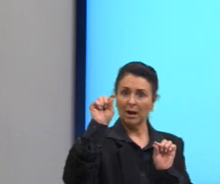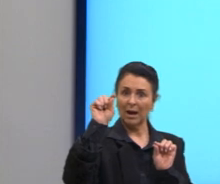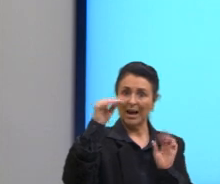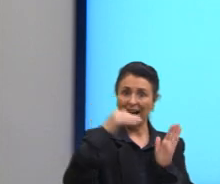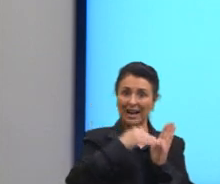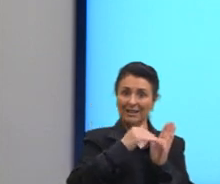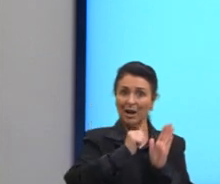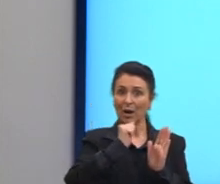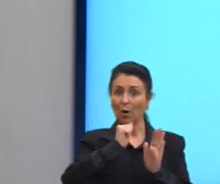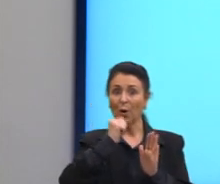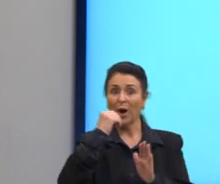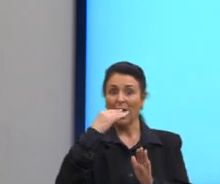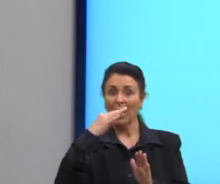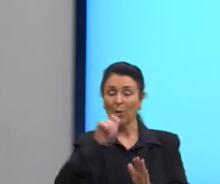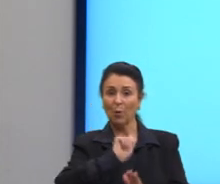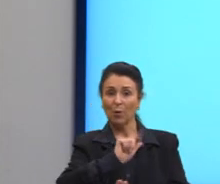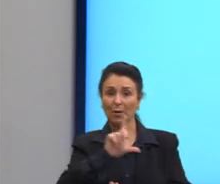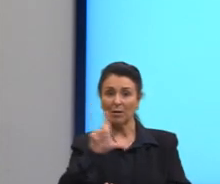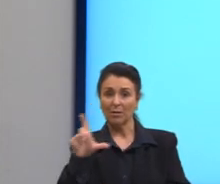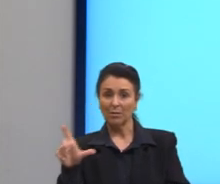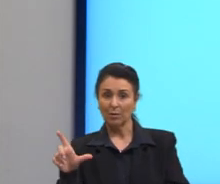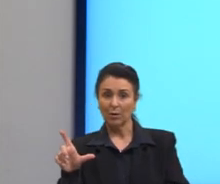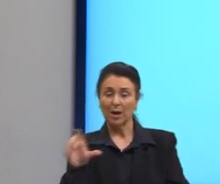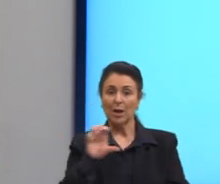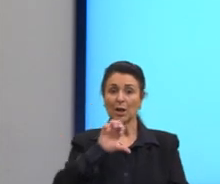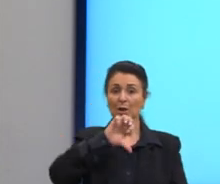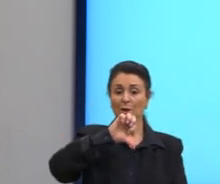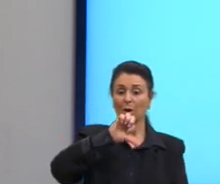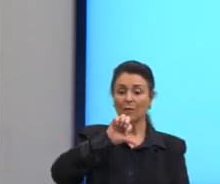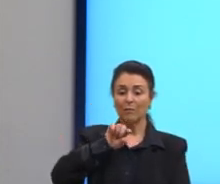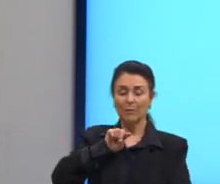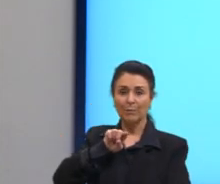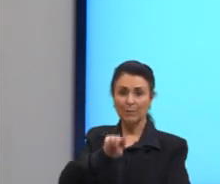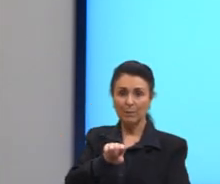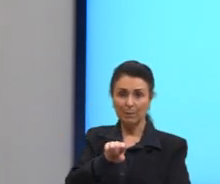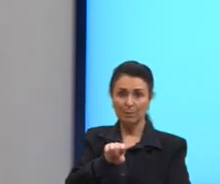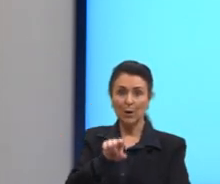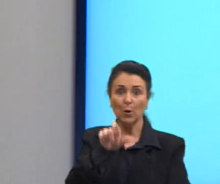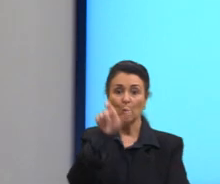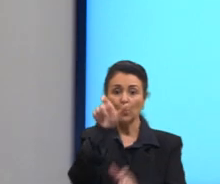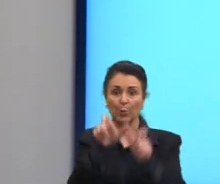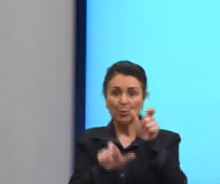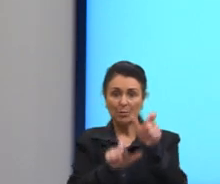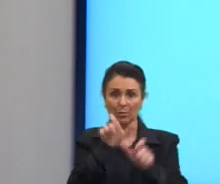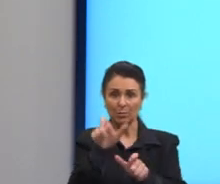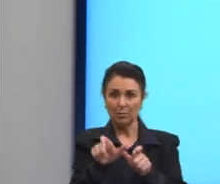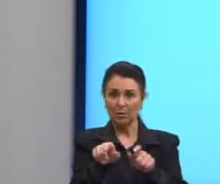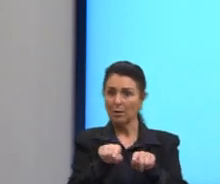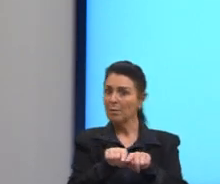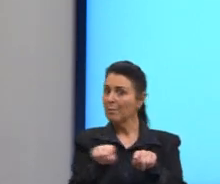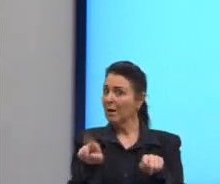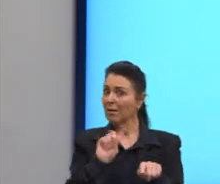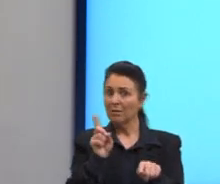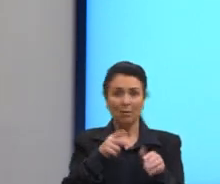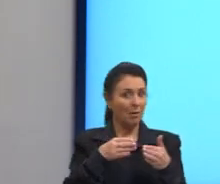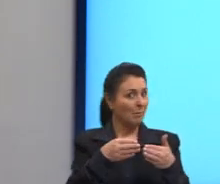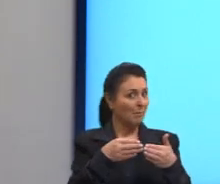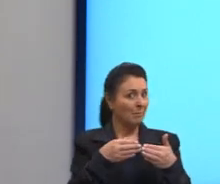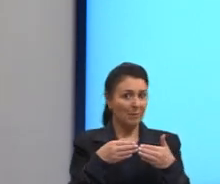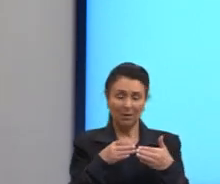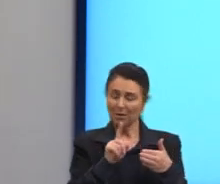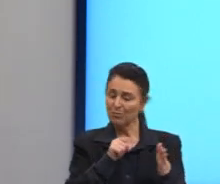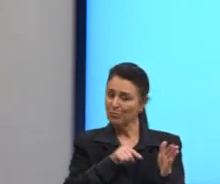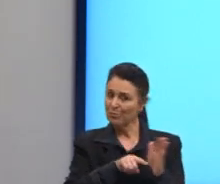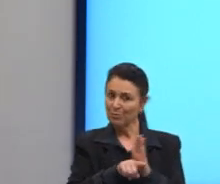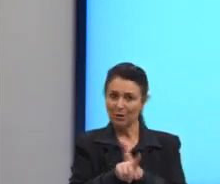azul e pela em nove mil indivíduos no entanto não é isso foi anunciado está nos pedindo que